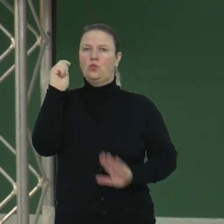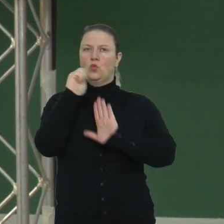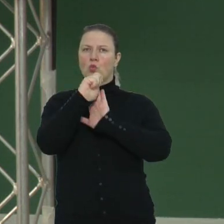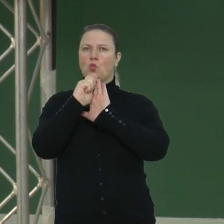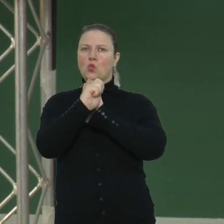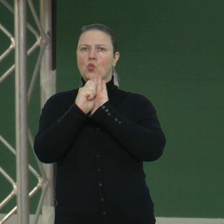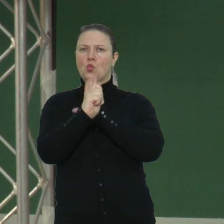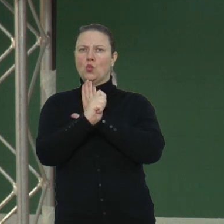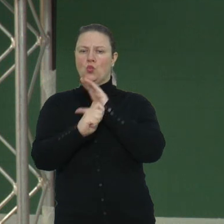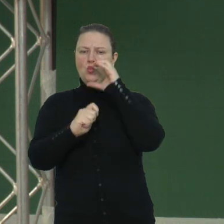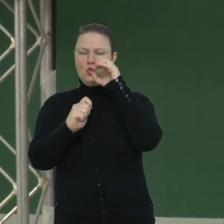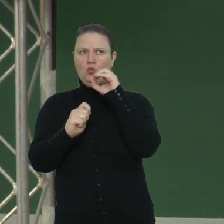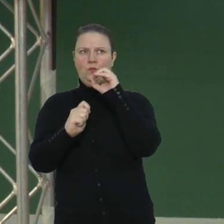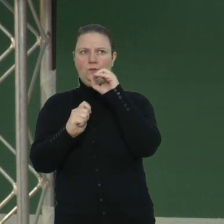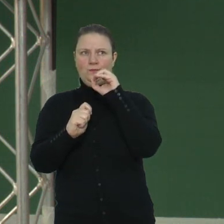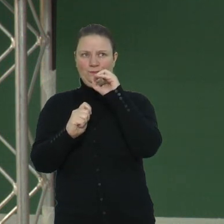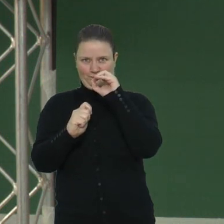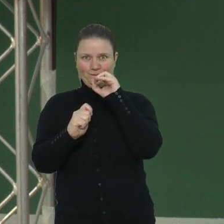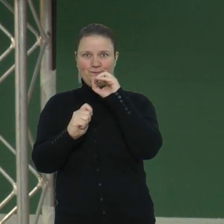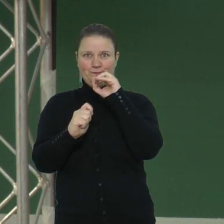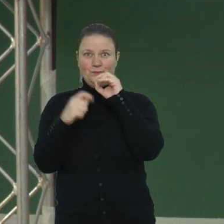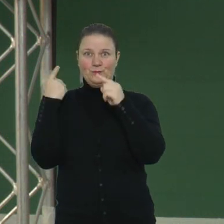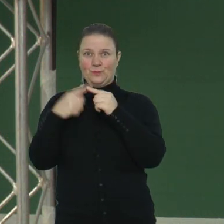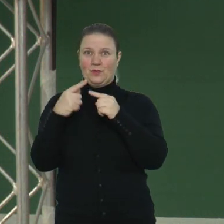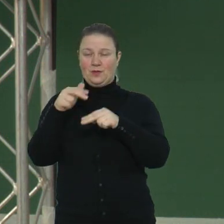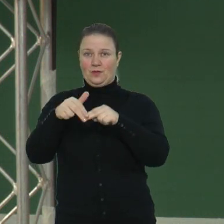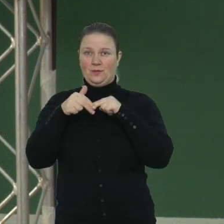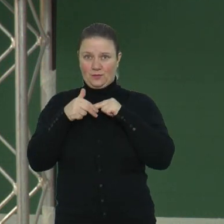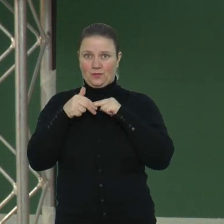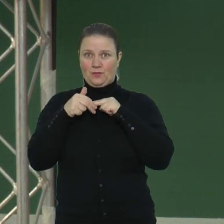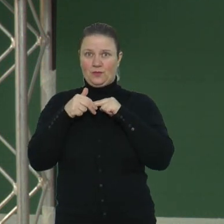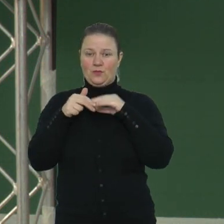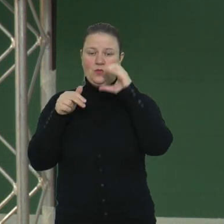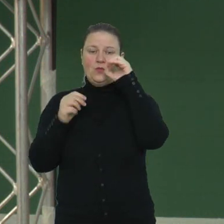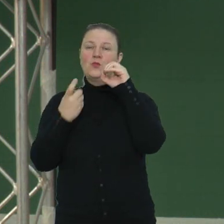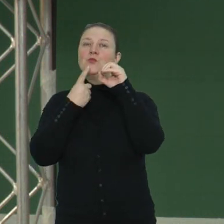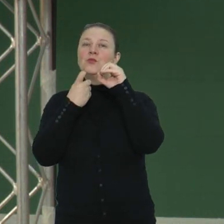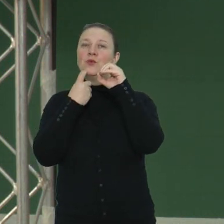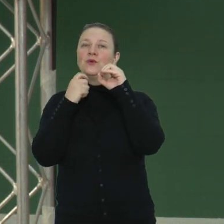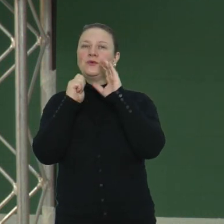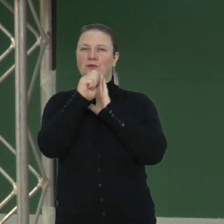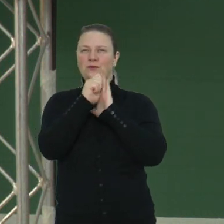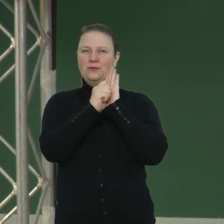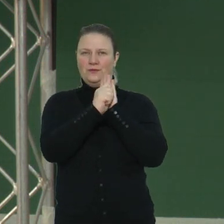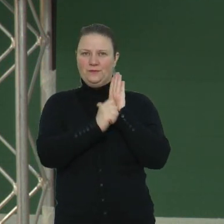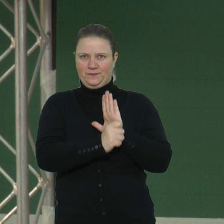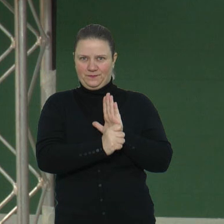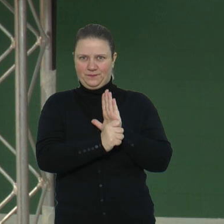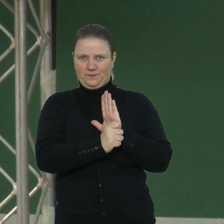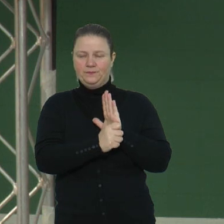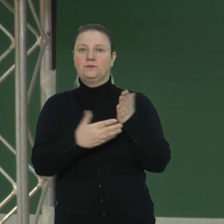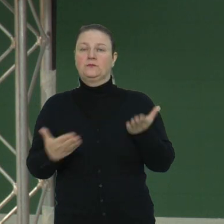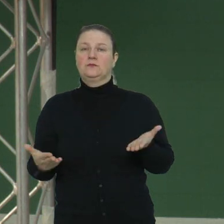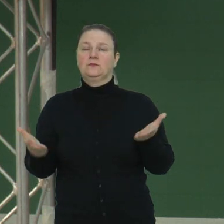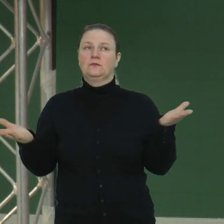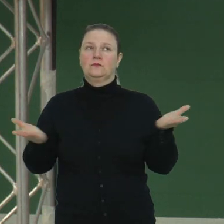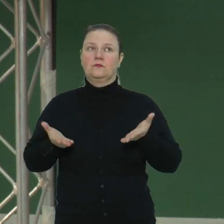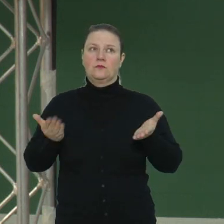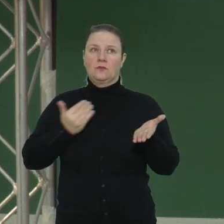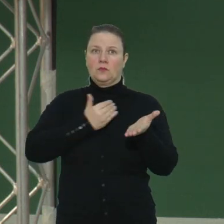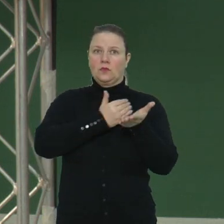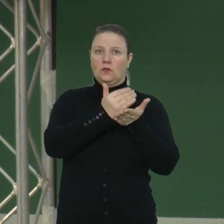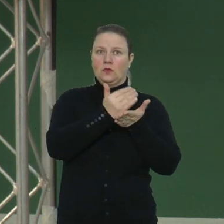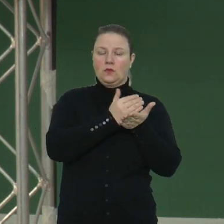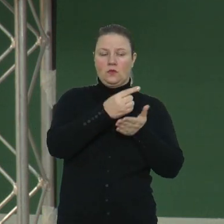ou igual a menos 1. Por isso que a bolinha fechada, o 1 também ele faz parte dessa solução. Então, o meu intervalo ele tem um início no